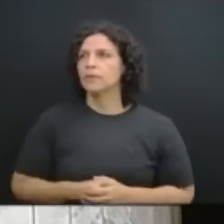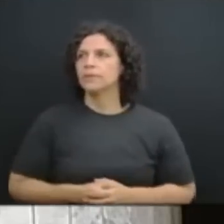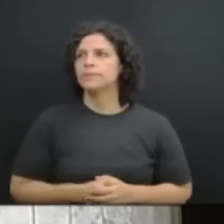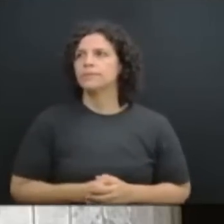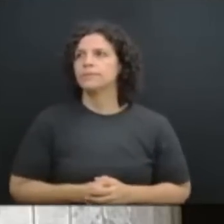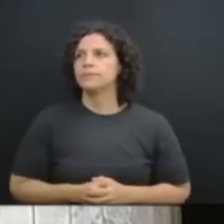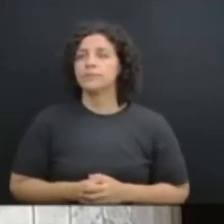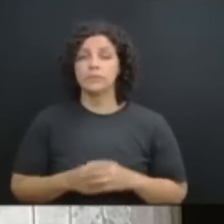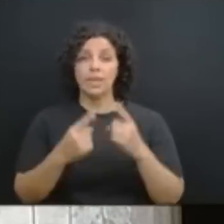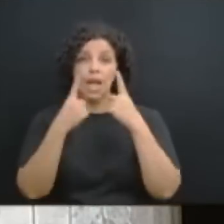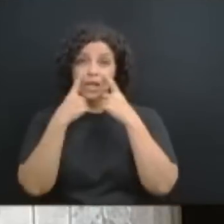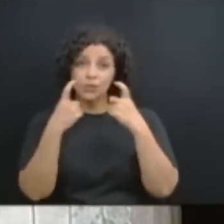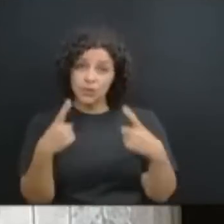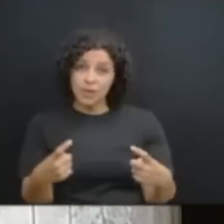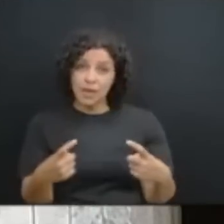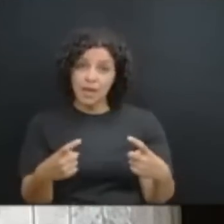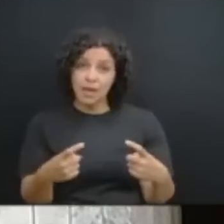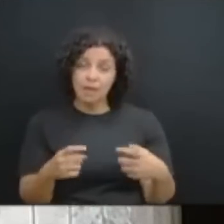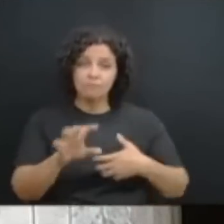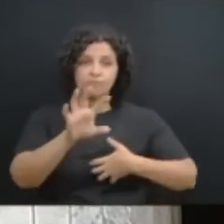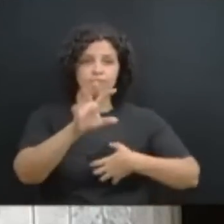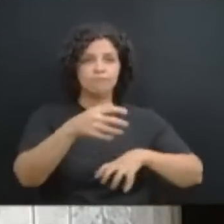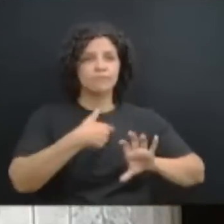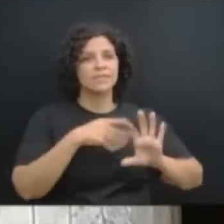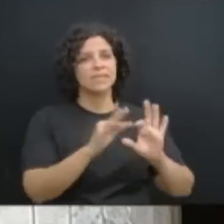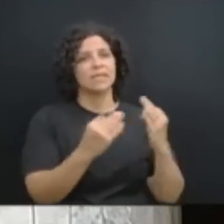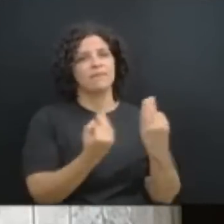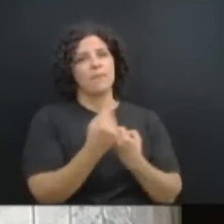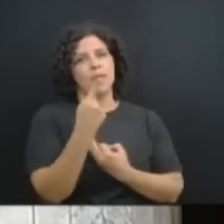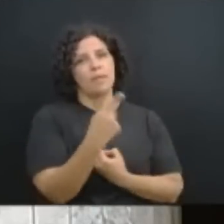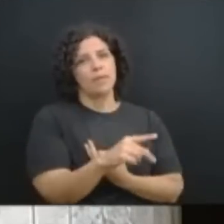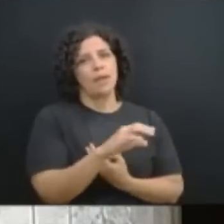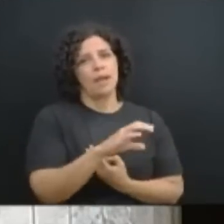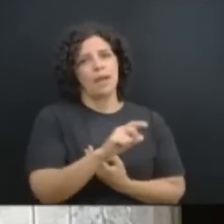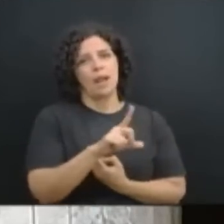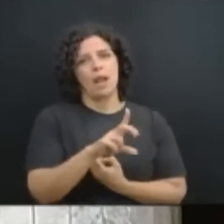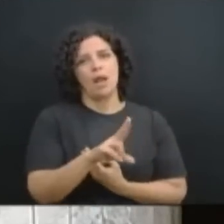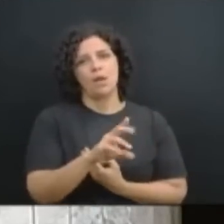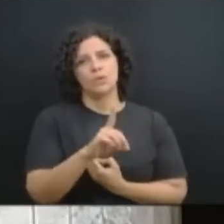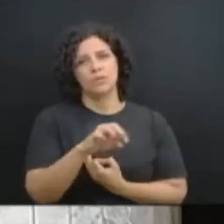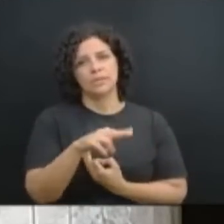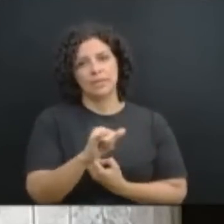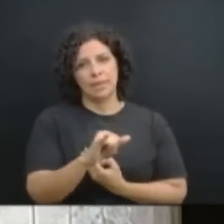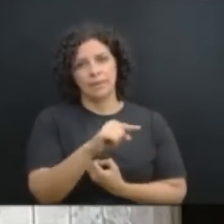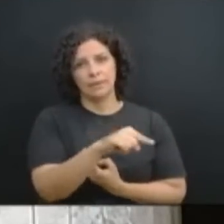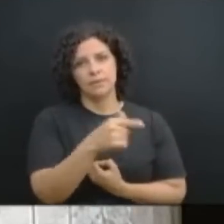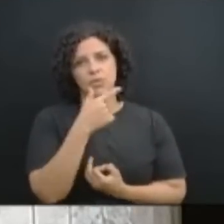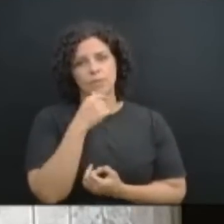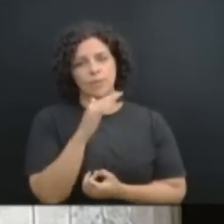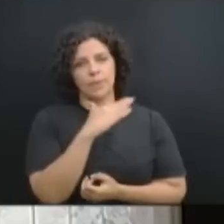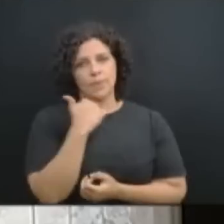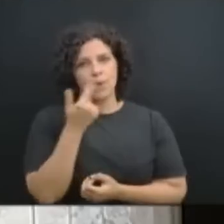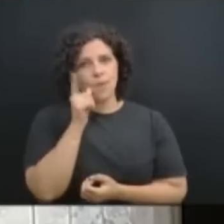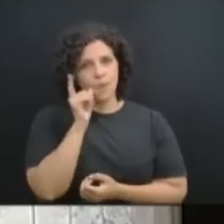É chorar as lágrimas da família do Claudinei Teles Júnior.